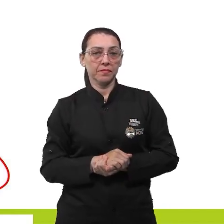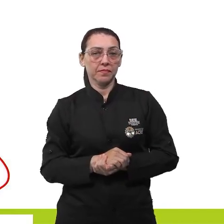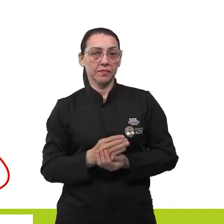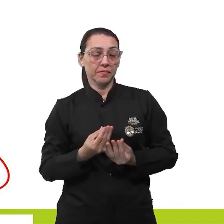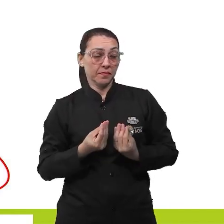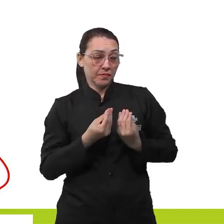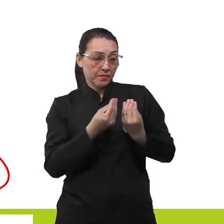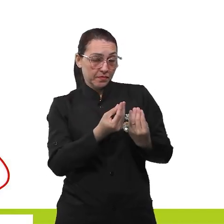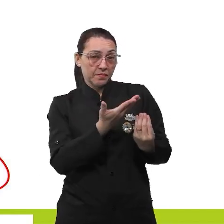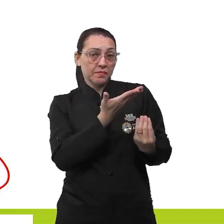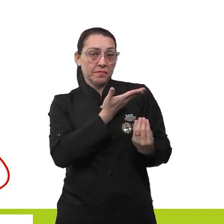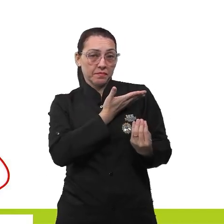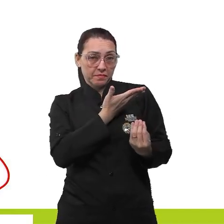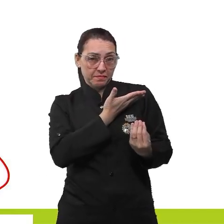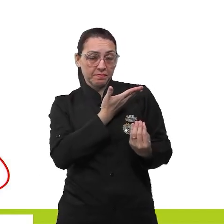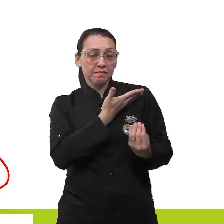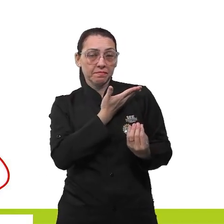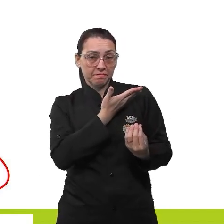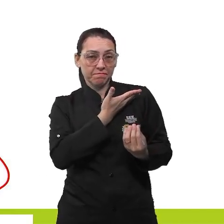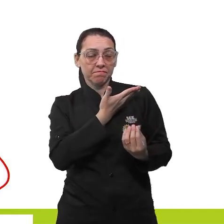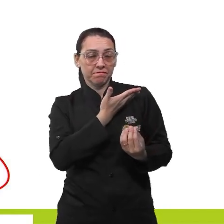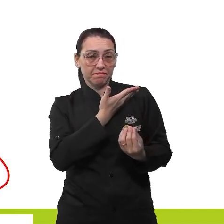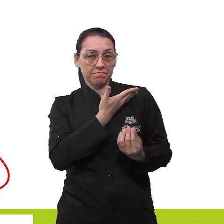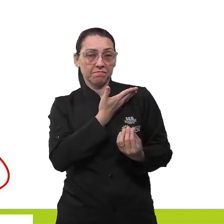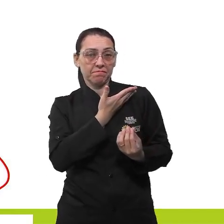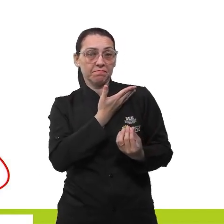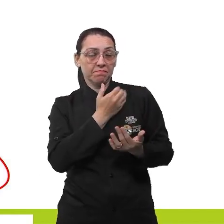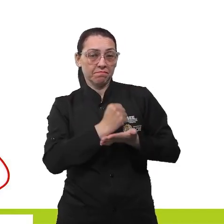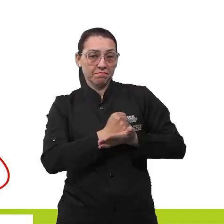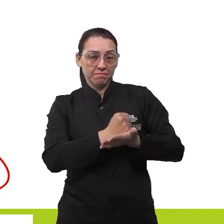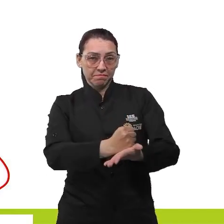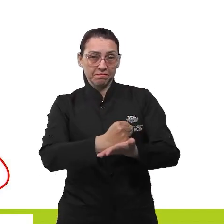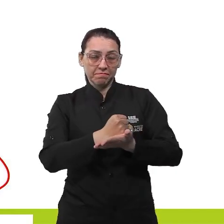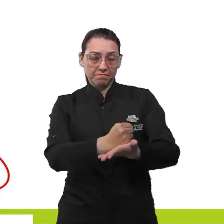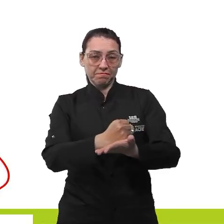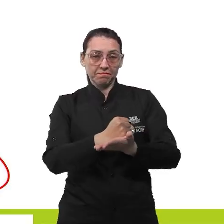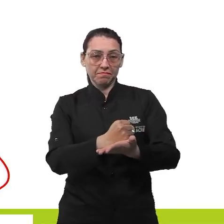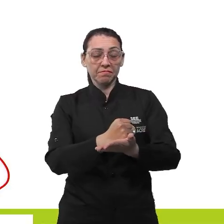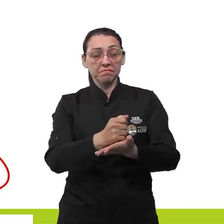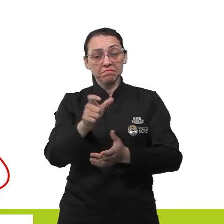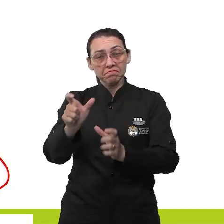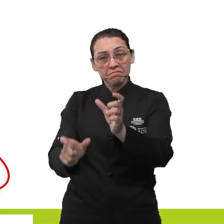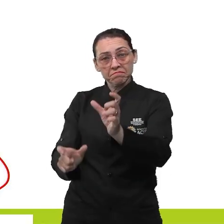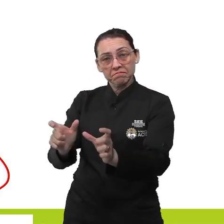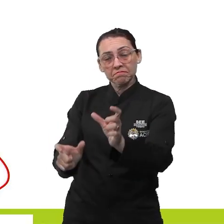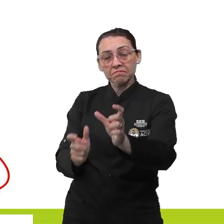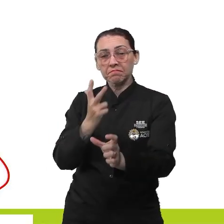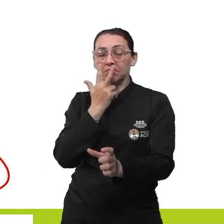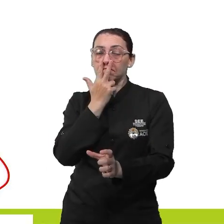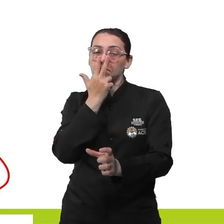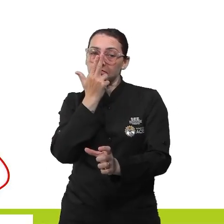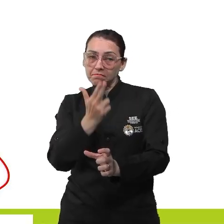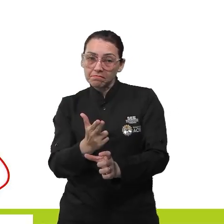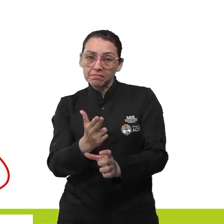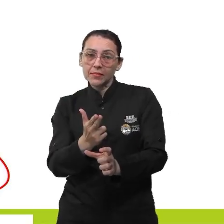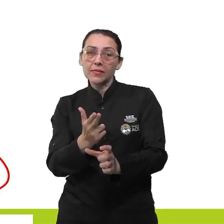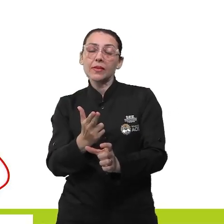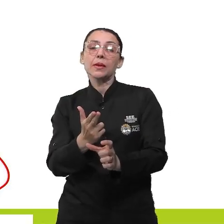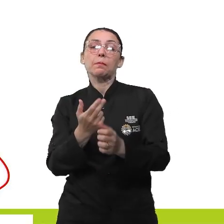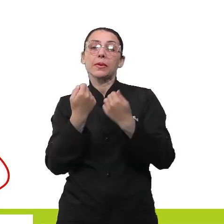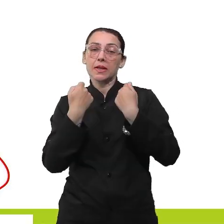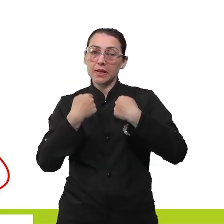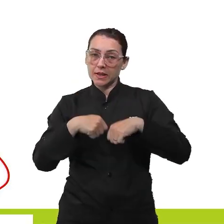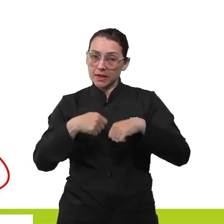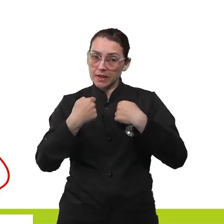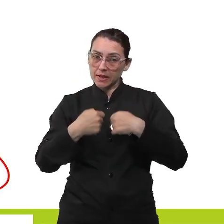Ofereça tua amistade e apoio, ou seja, ofereça tua amizade e apoio àqueles que parecem estar desconectados